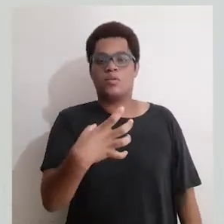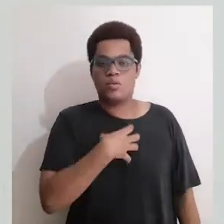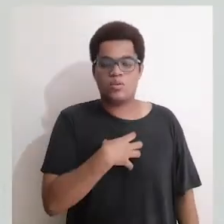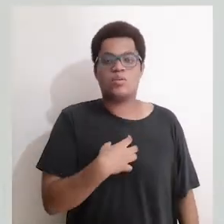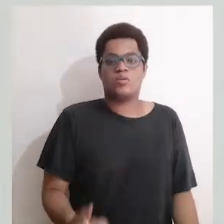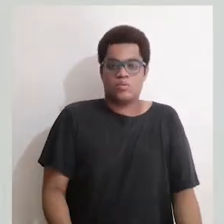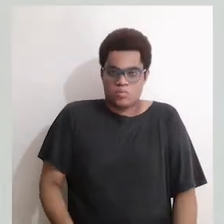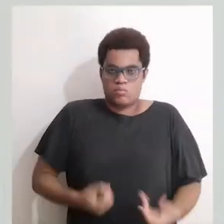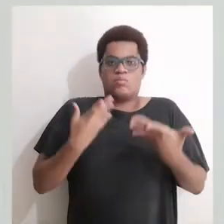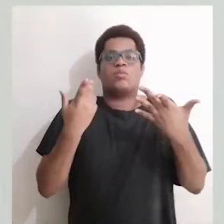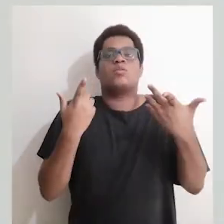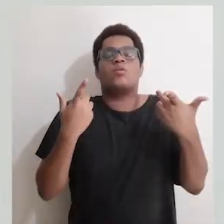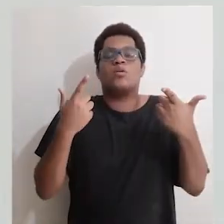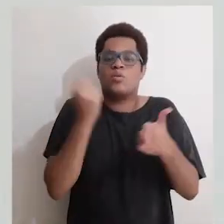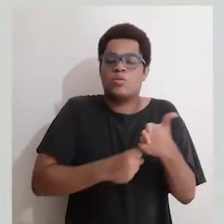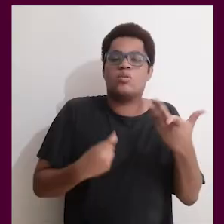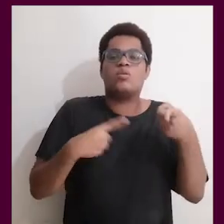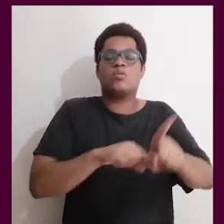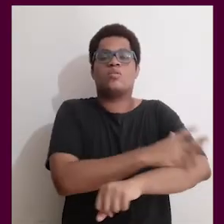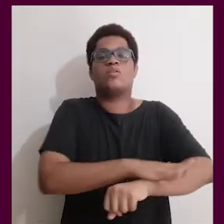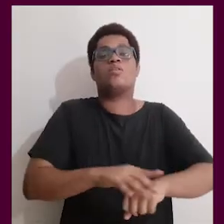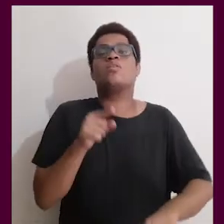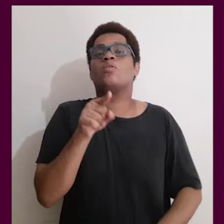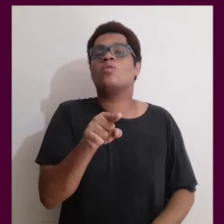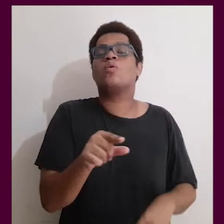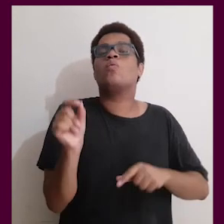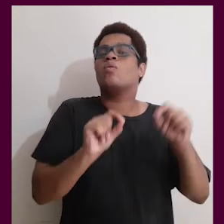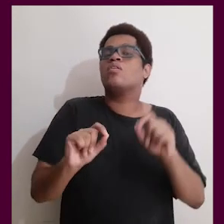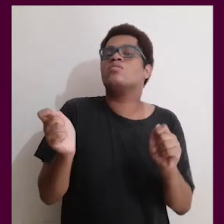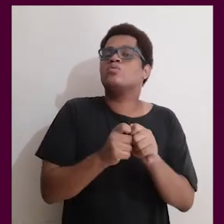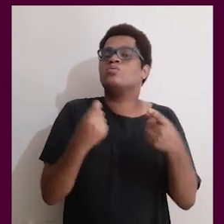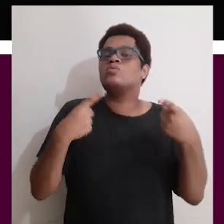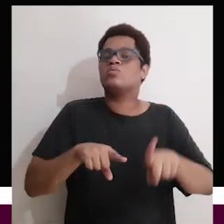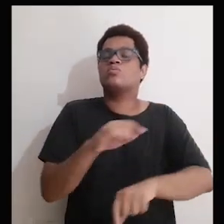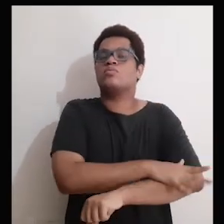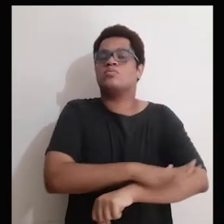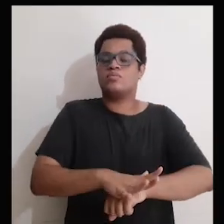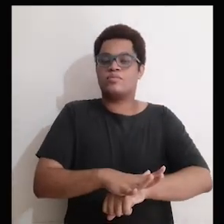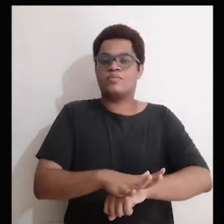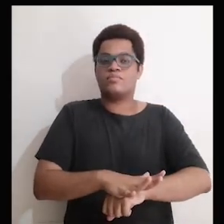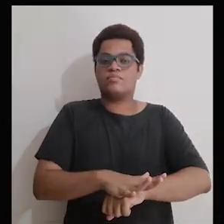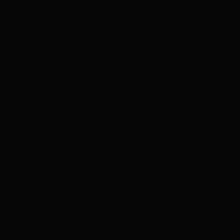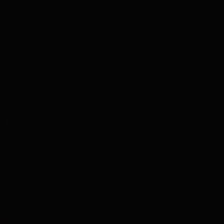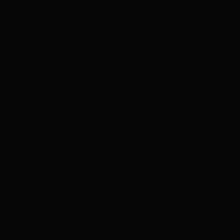na luta contra o racismo. E tu, o que tem feito na luta contra o racismo?